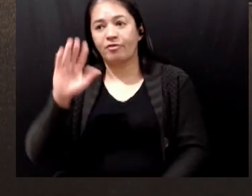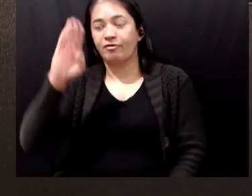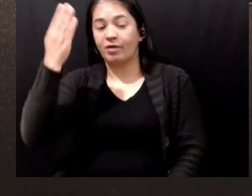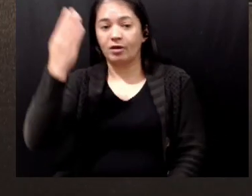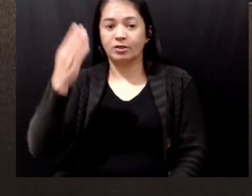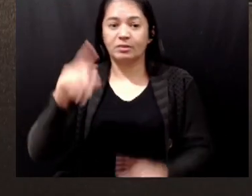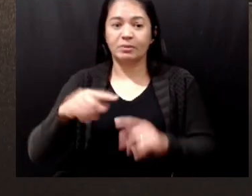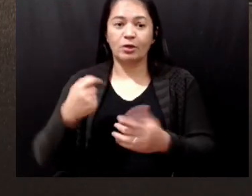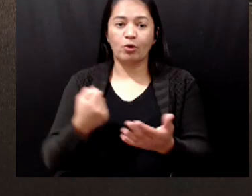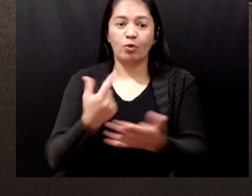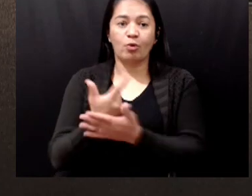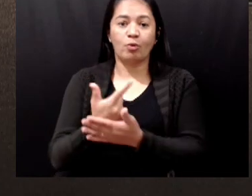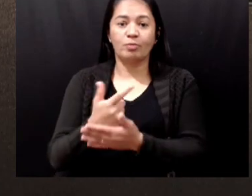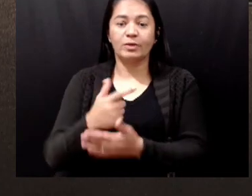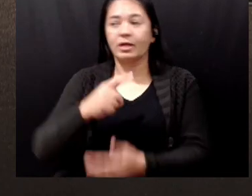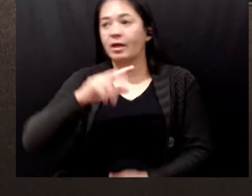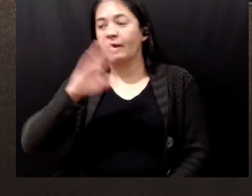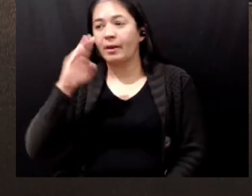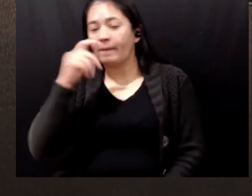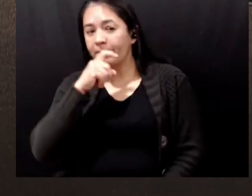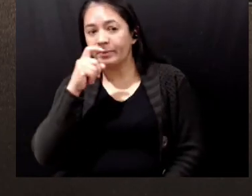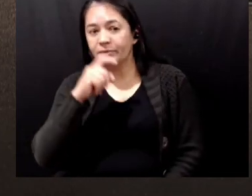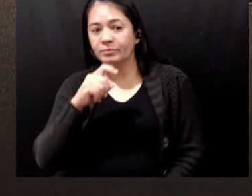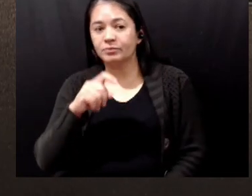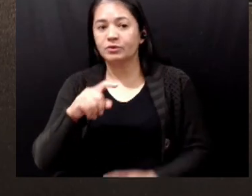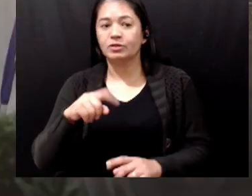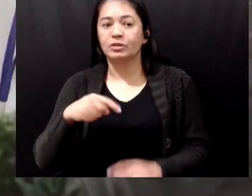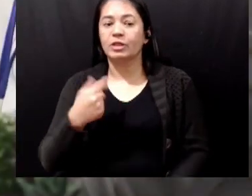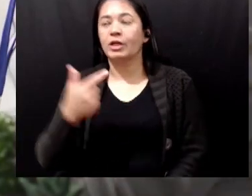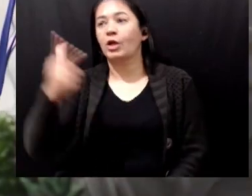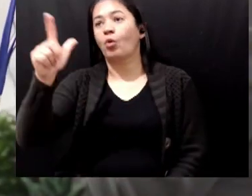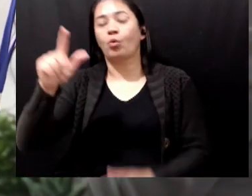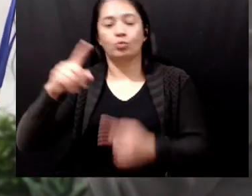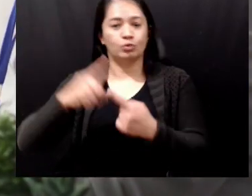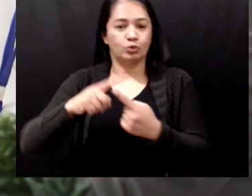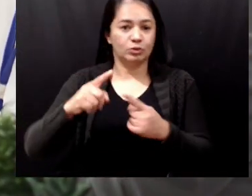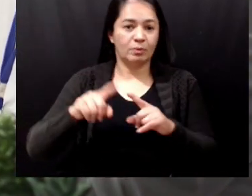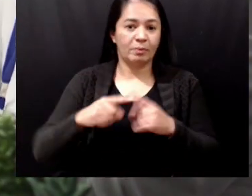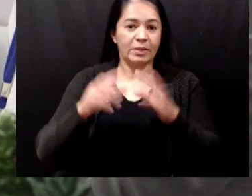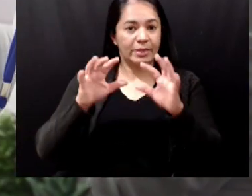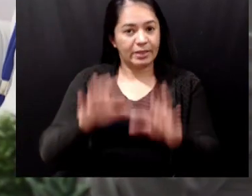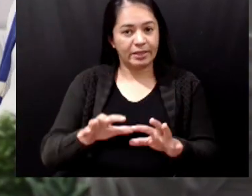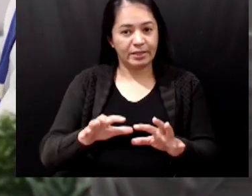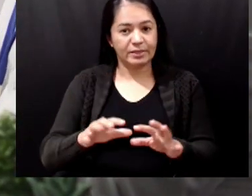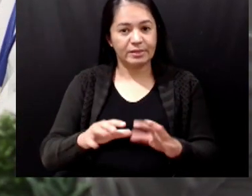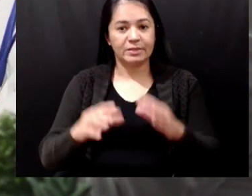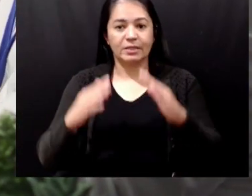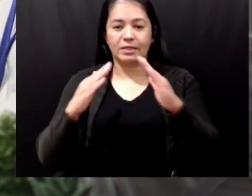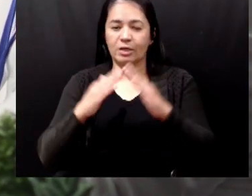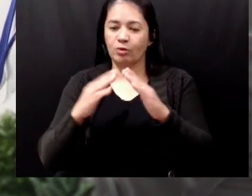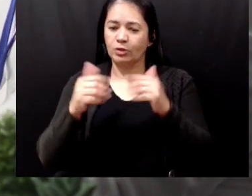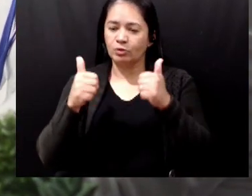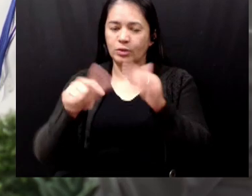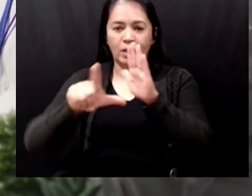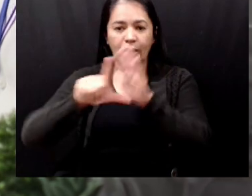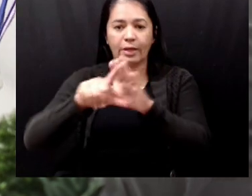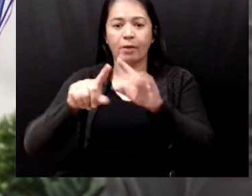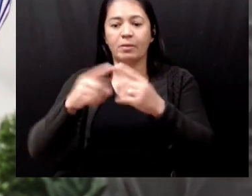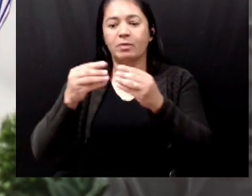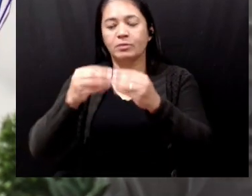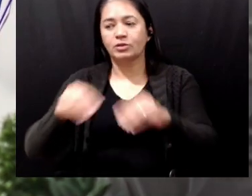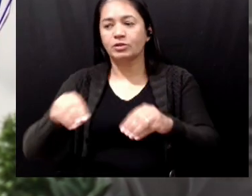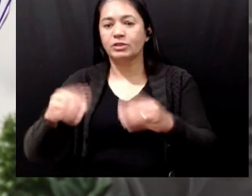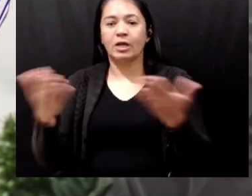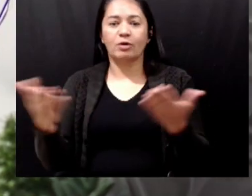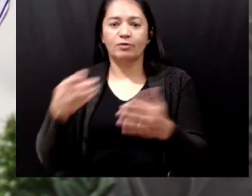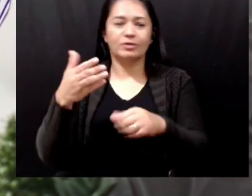efetivou, né, roubaram. A gente não está falando desse termo, seria outra questão daí. Mas esse caso que a corretora era totalmente legal e quebrou e fechou e você não consegue mais ter acesso diretamente por ela